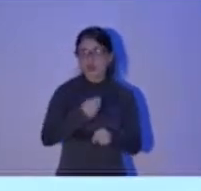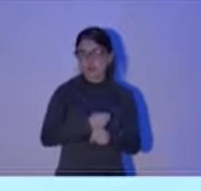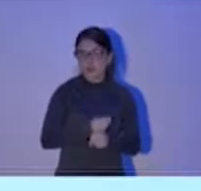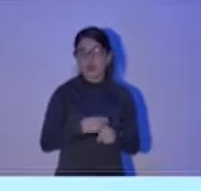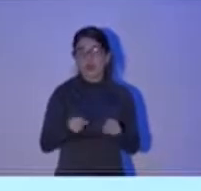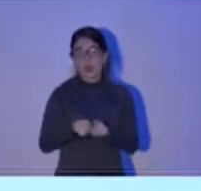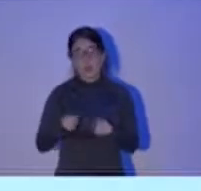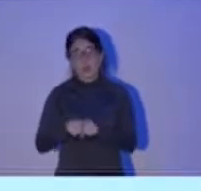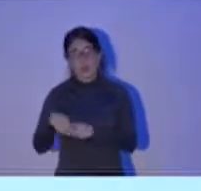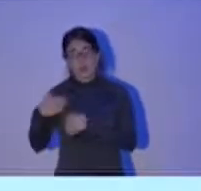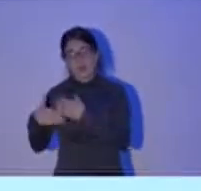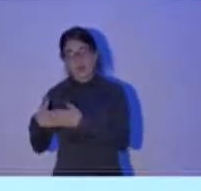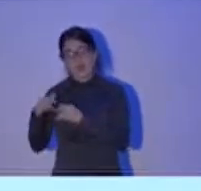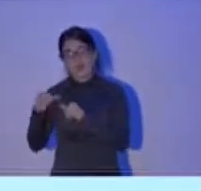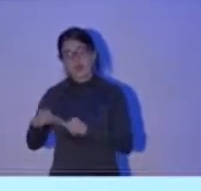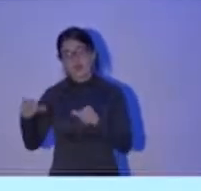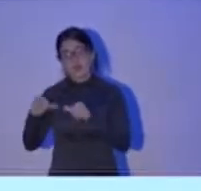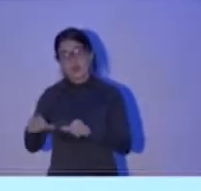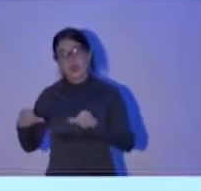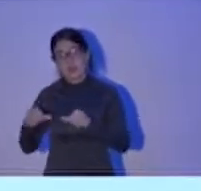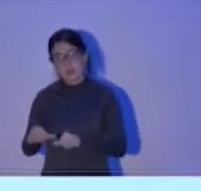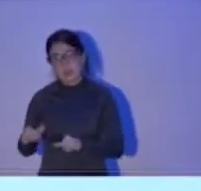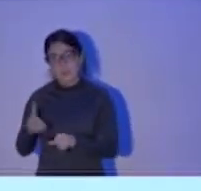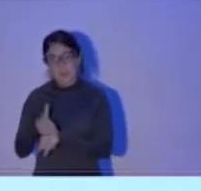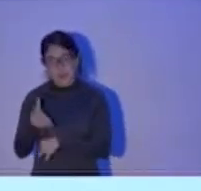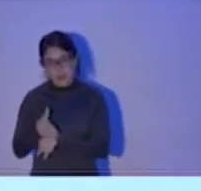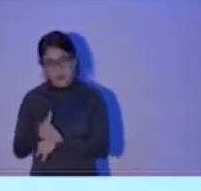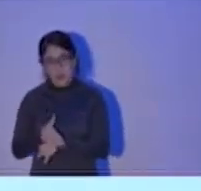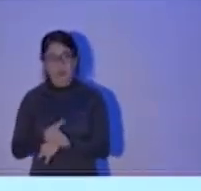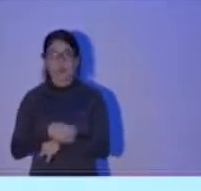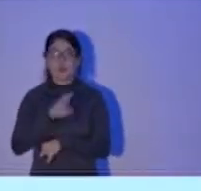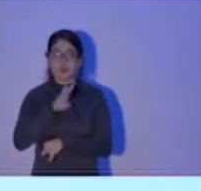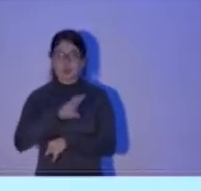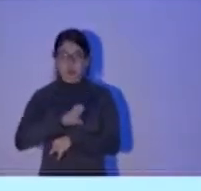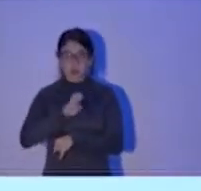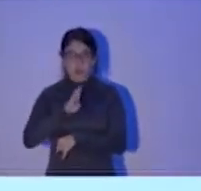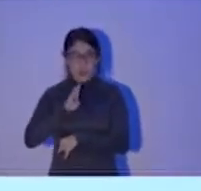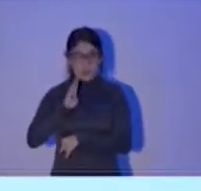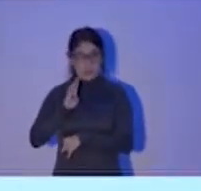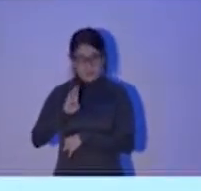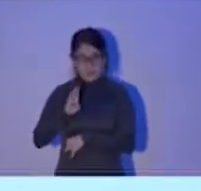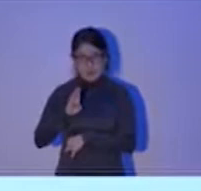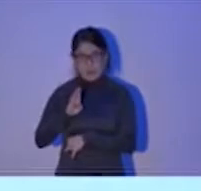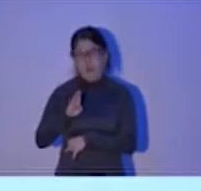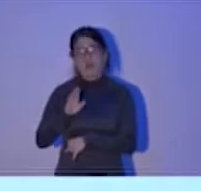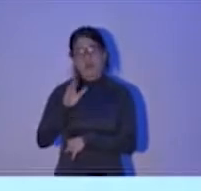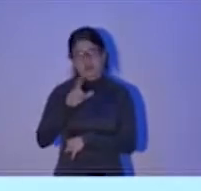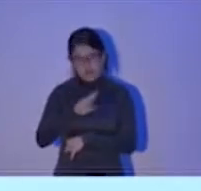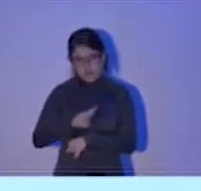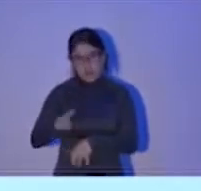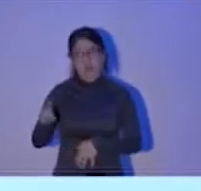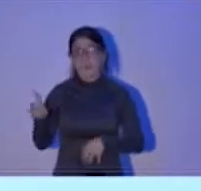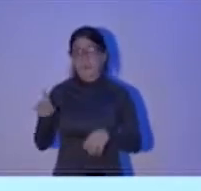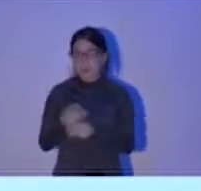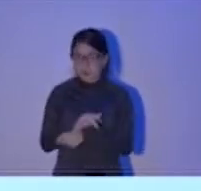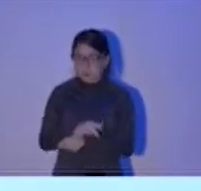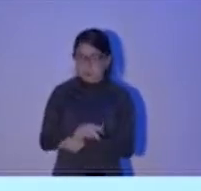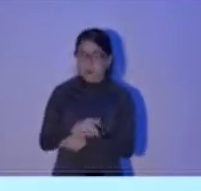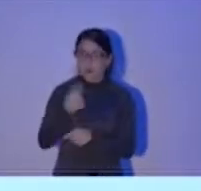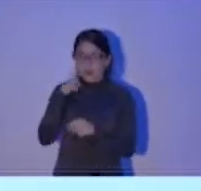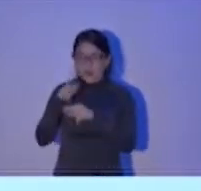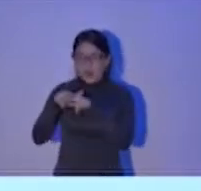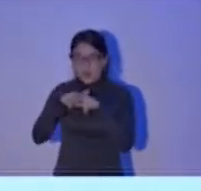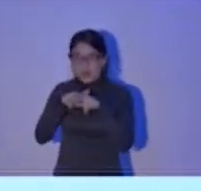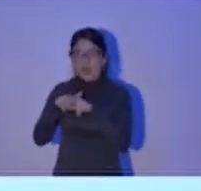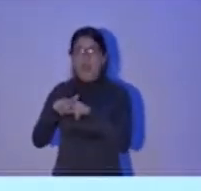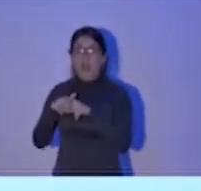divulgação, fazer, a partir das webs, fazer um release das webs, encaminhar para todos